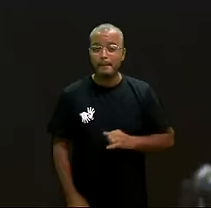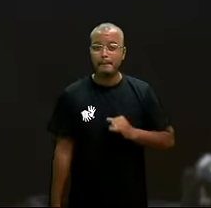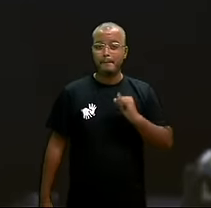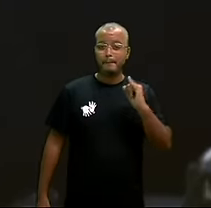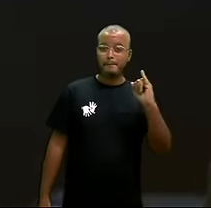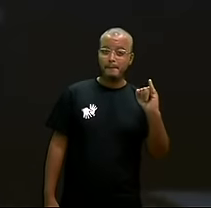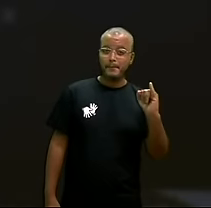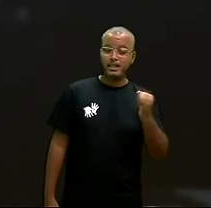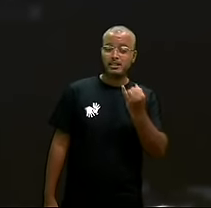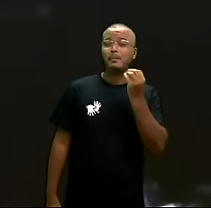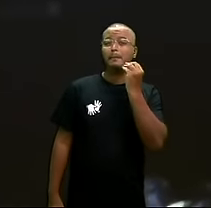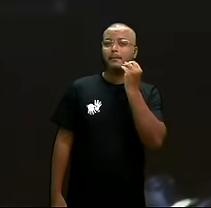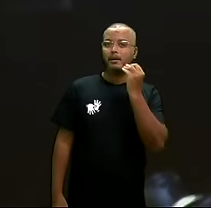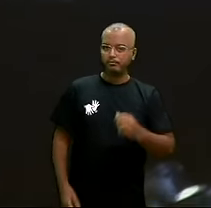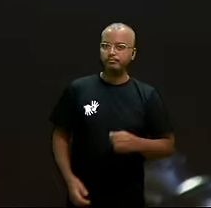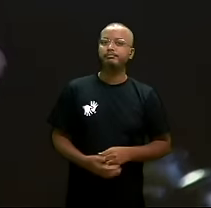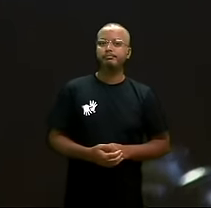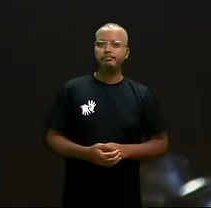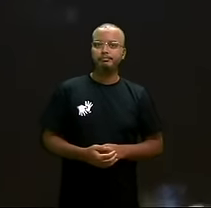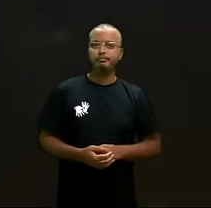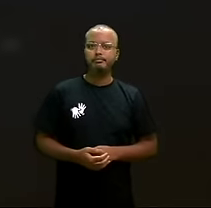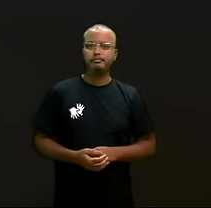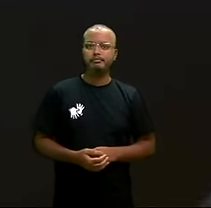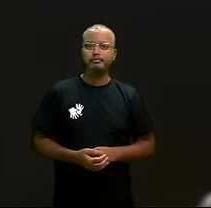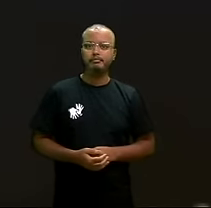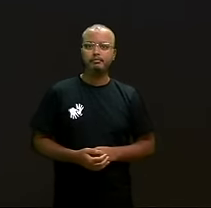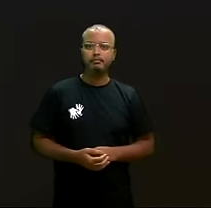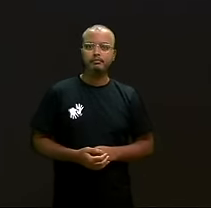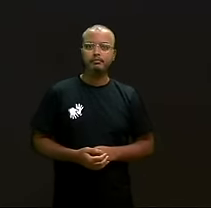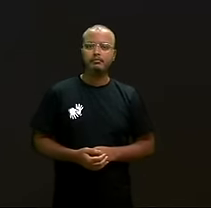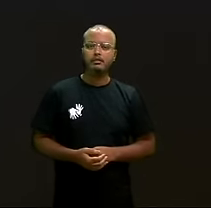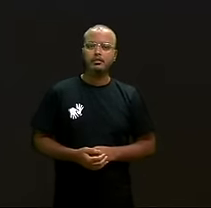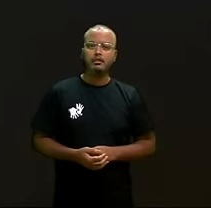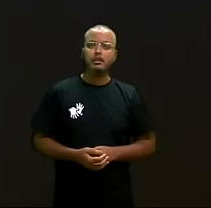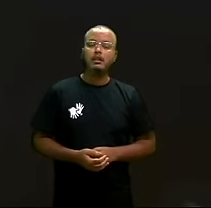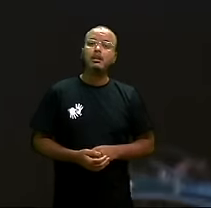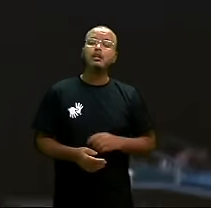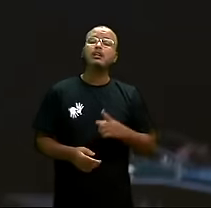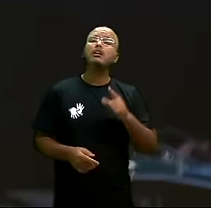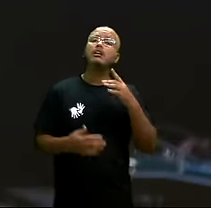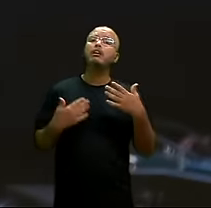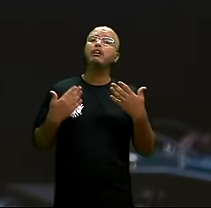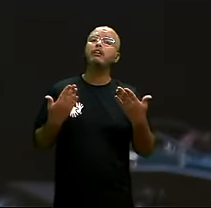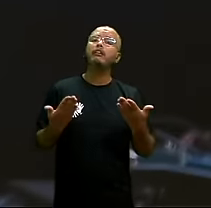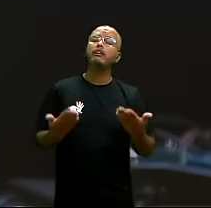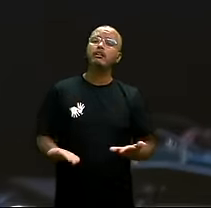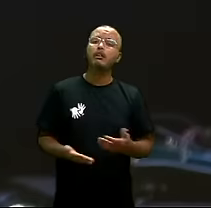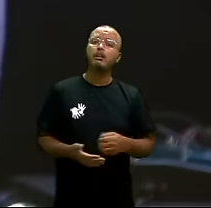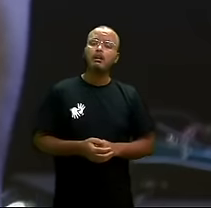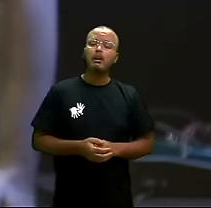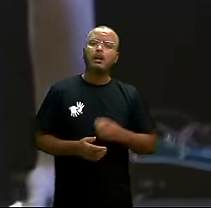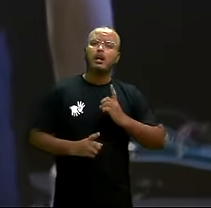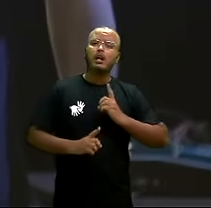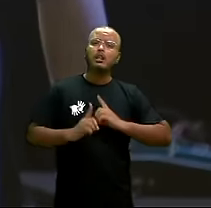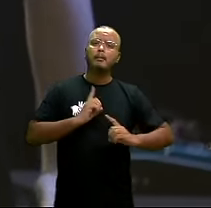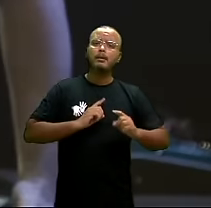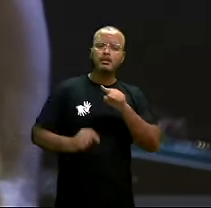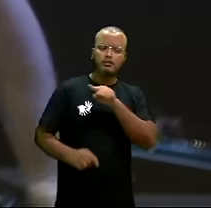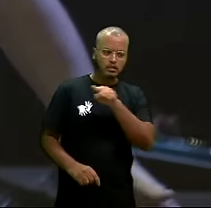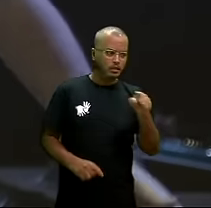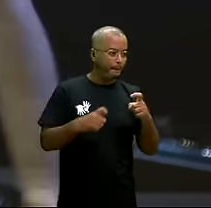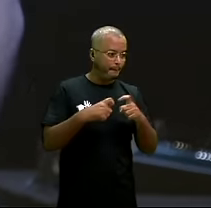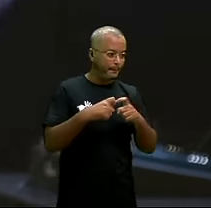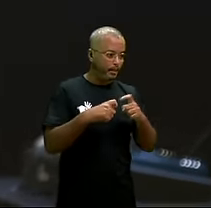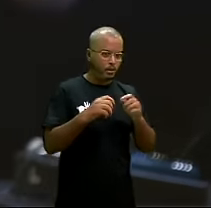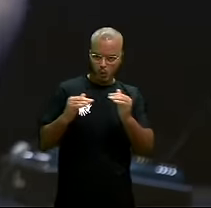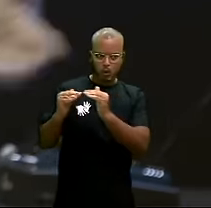médico, mas eu acredito, tem muito a ver com coisa emocional também. Faz sentido ou não? Quem é médico aí? Hã? Quem é da área da saúde? É ou não é?